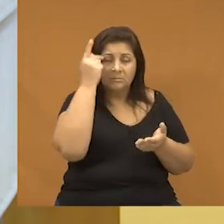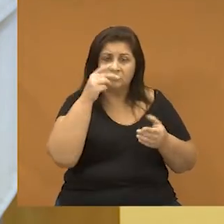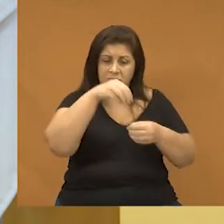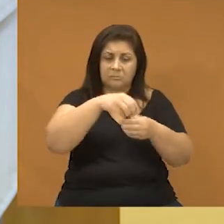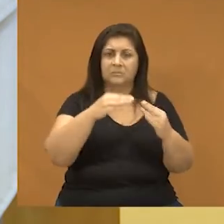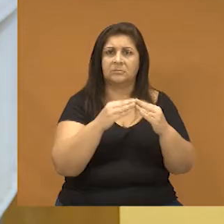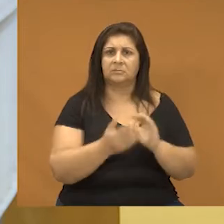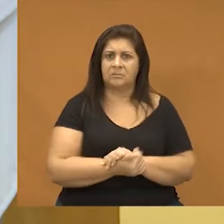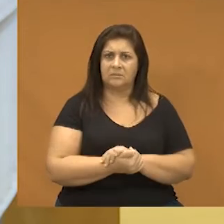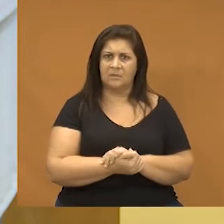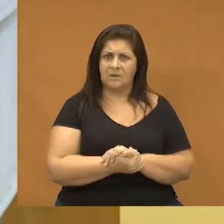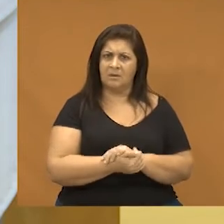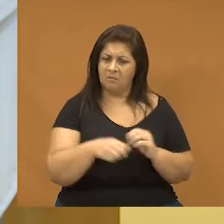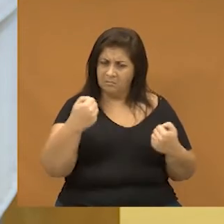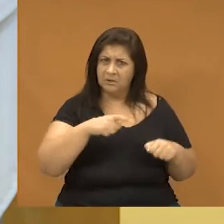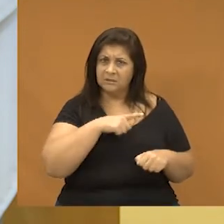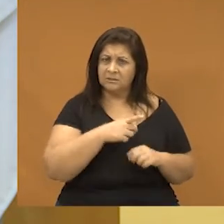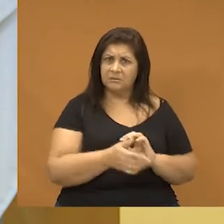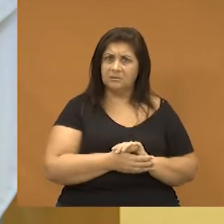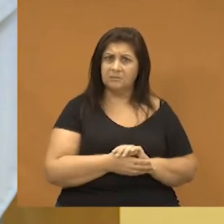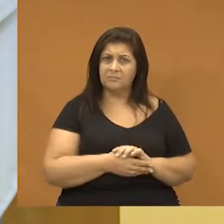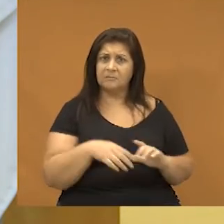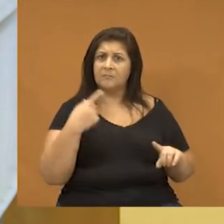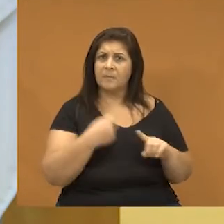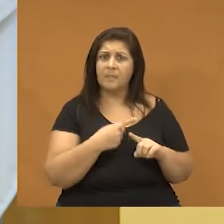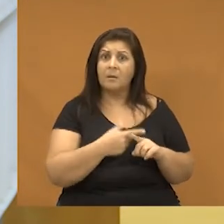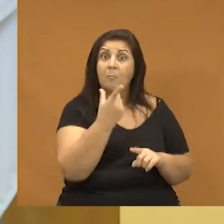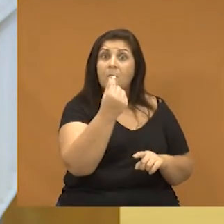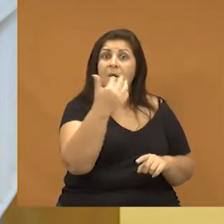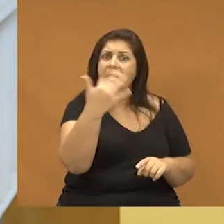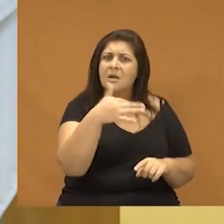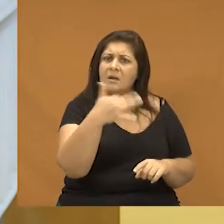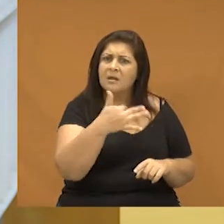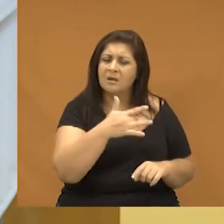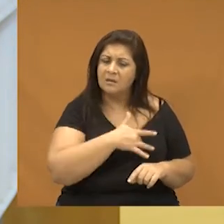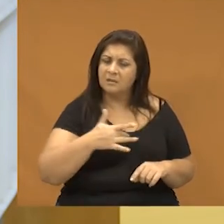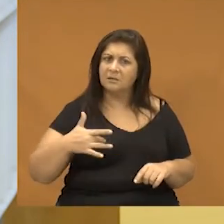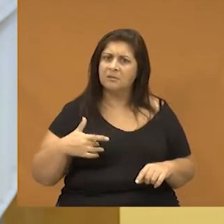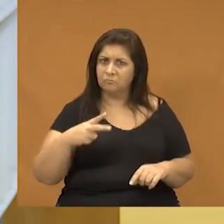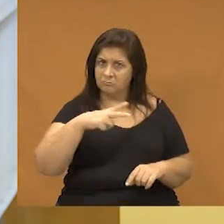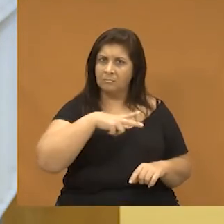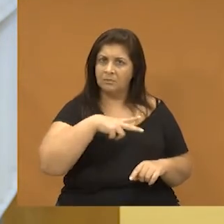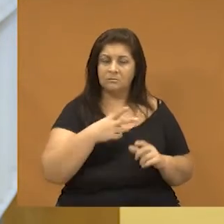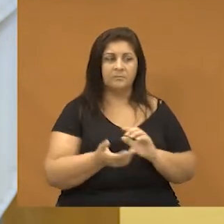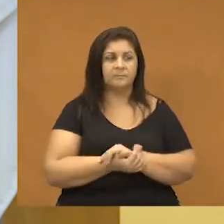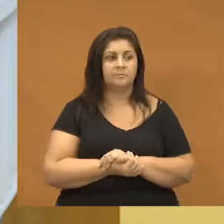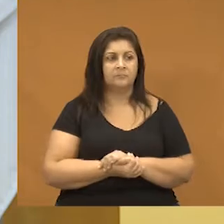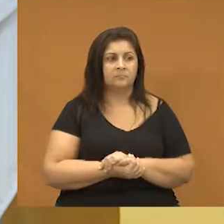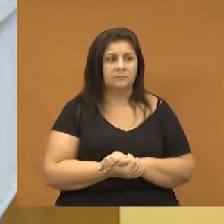sua casa. Isso precisaria ter, porque é muito caro a saúde privada. Pois não,